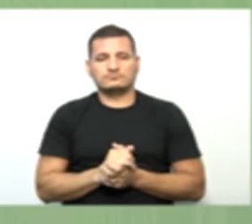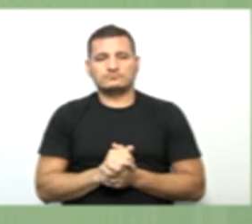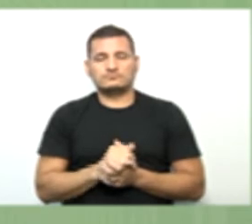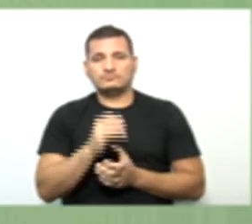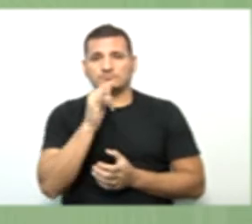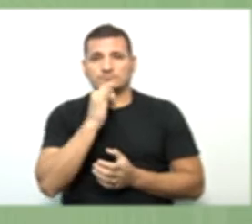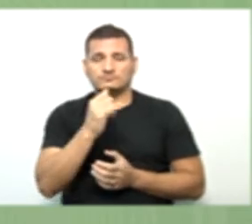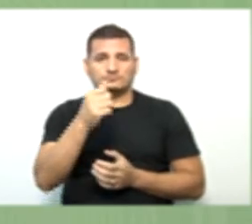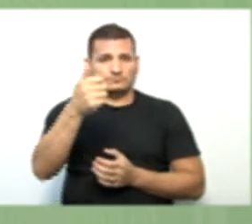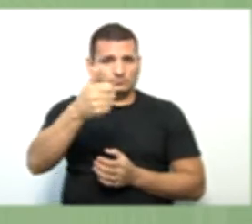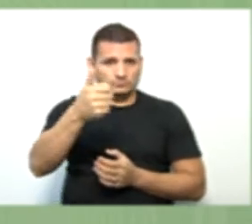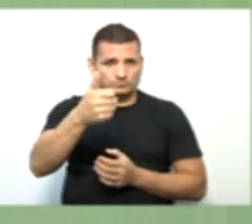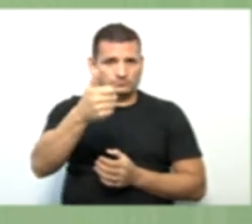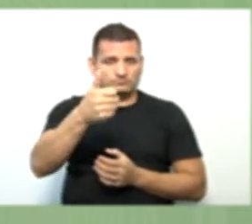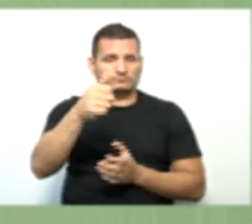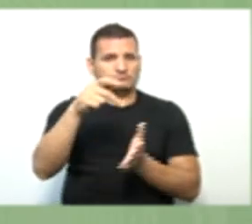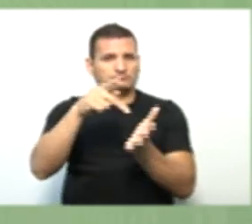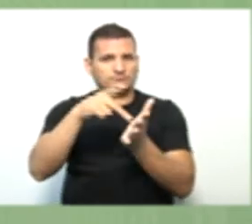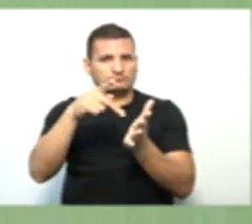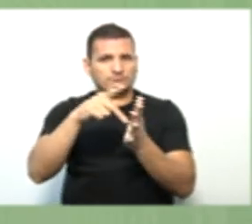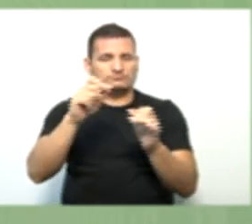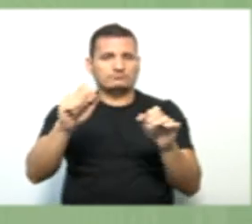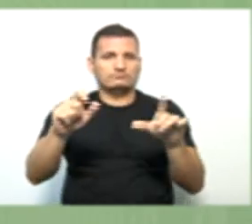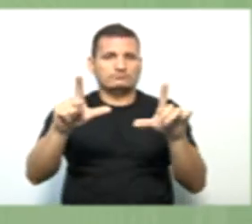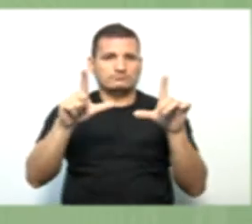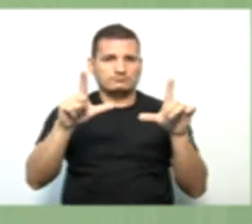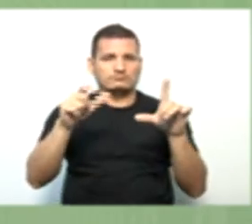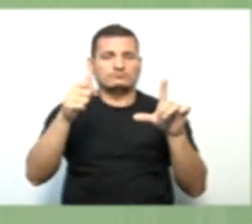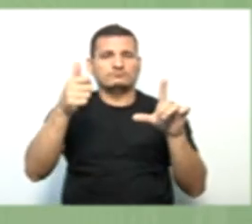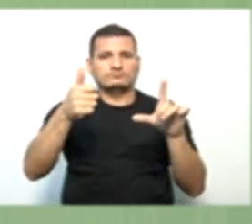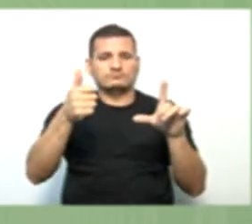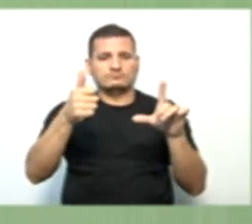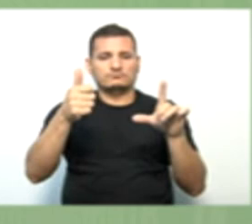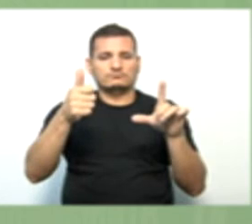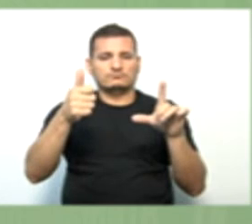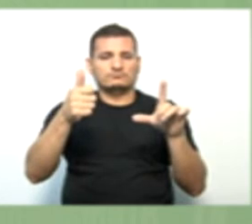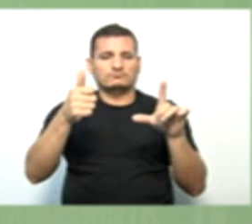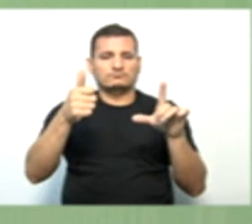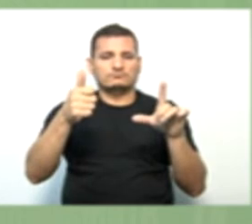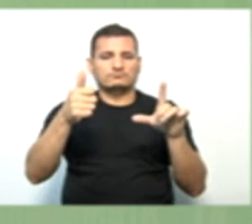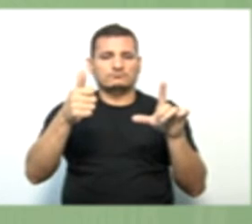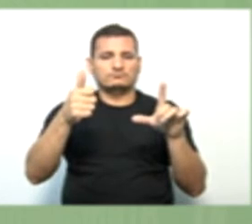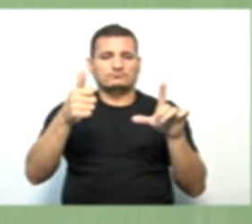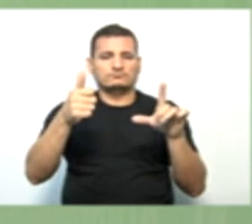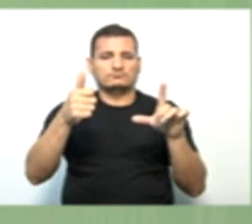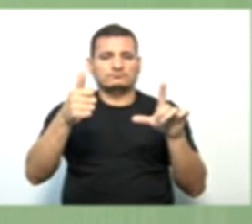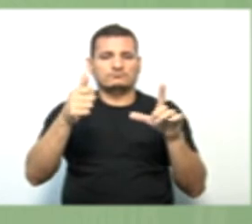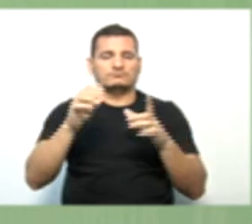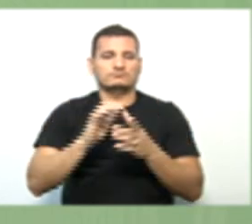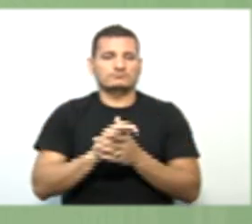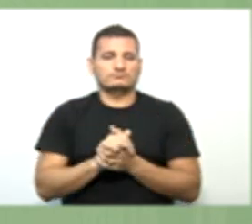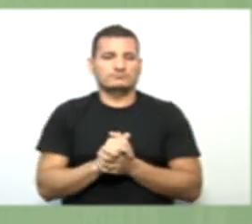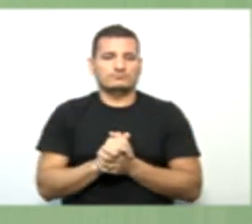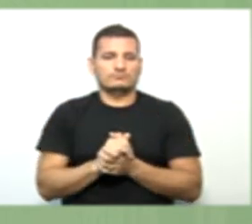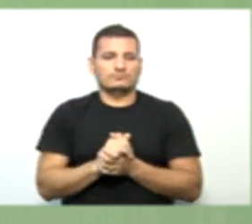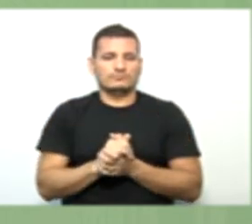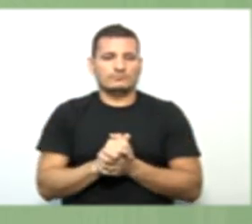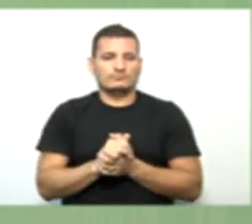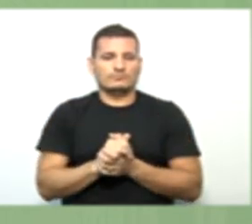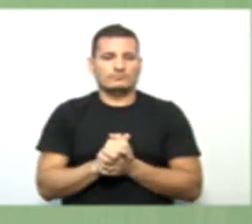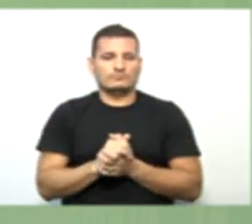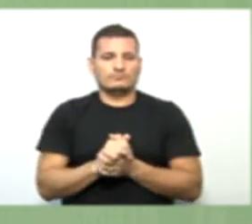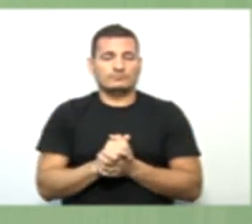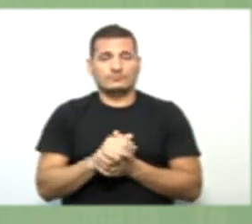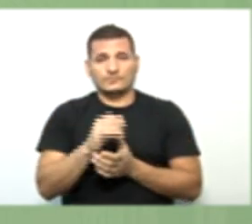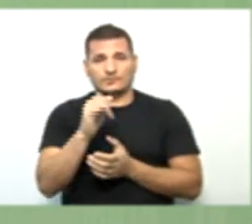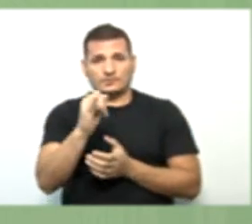for verdadeira, ele executa o comando 1 e segue adiante para os próximos comandos depois do if-elif. E se